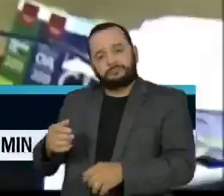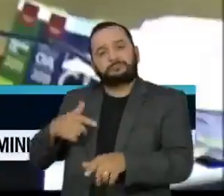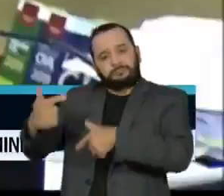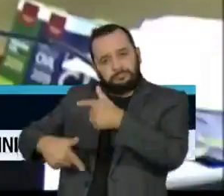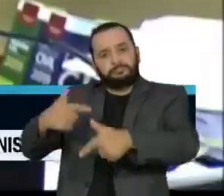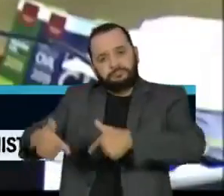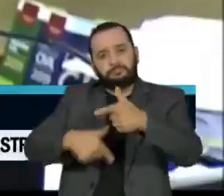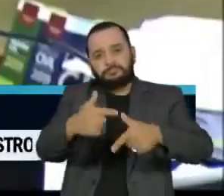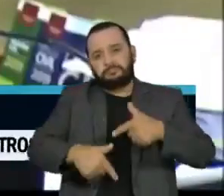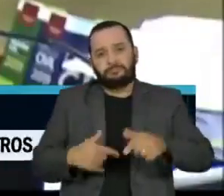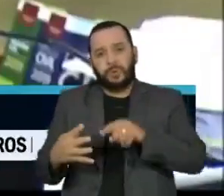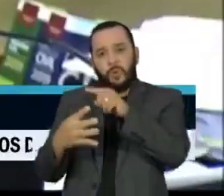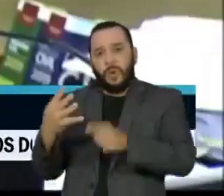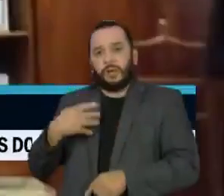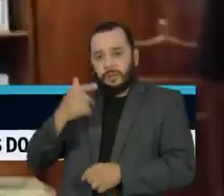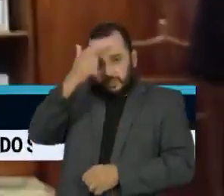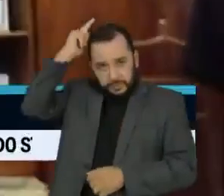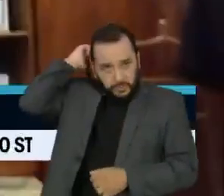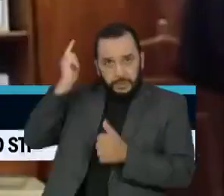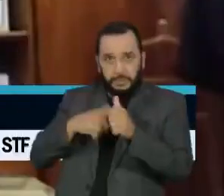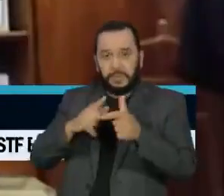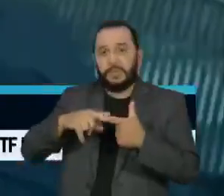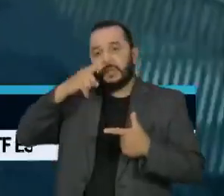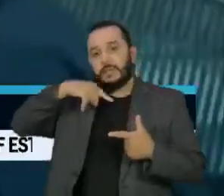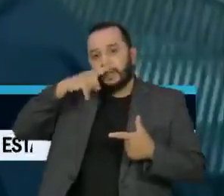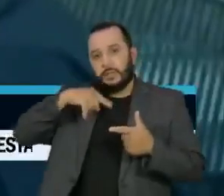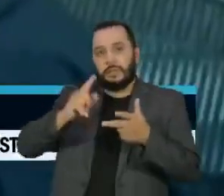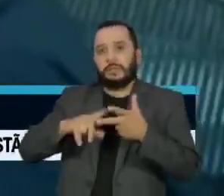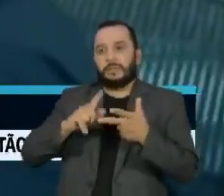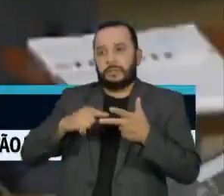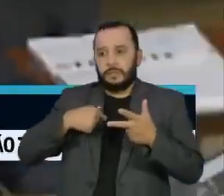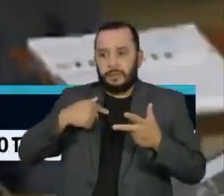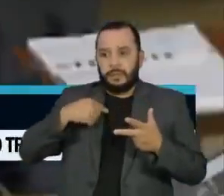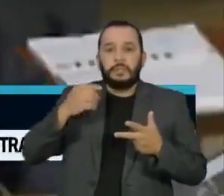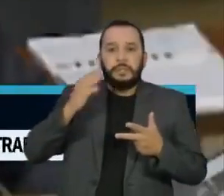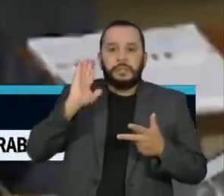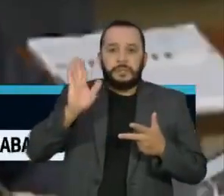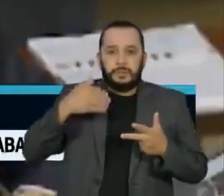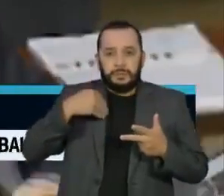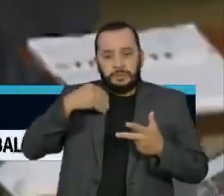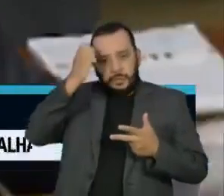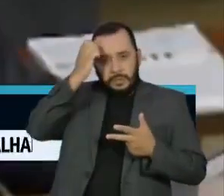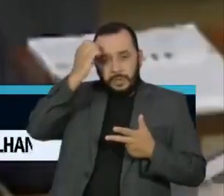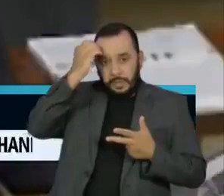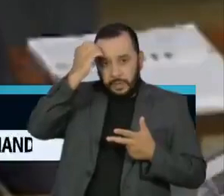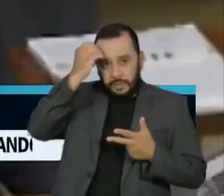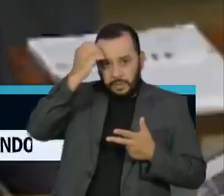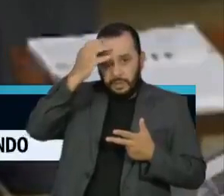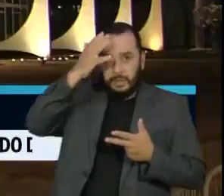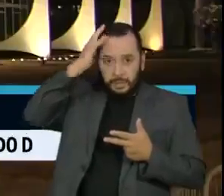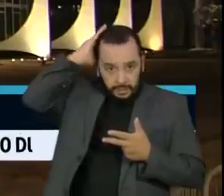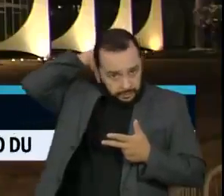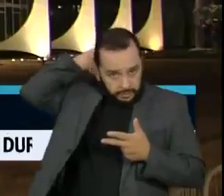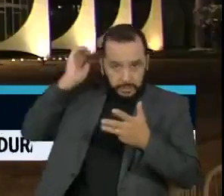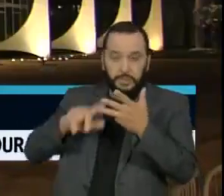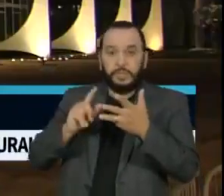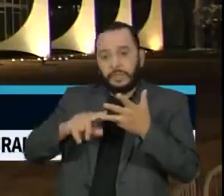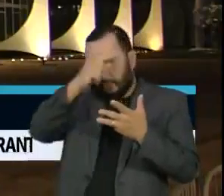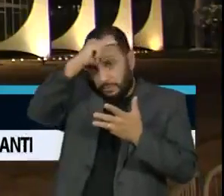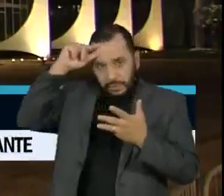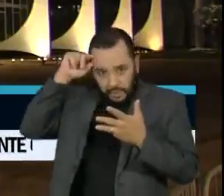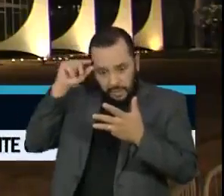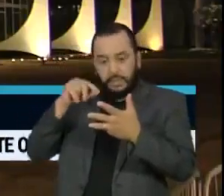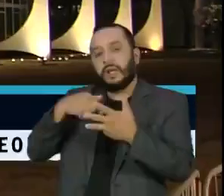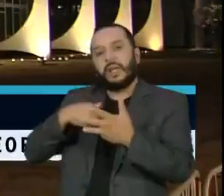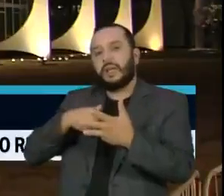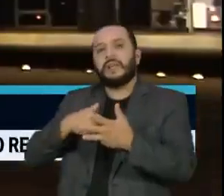brasileira. Alexandre de Moraes, Gilmar Mendes, Marco Aurélio Melo e Ricardo Lewandowski suspenderam as férias e despacham de